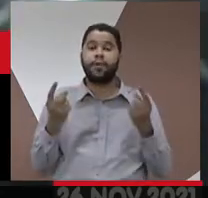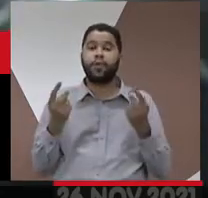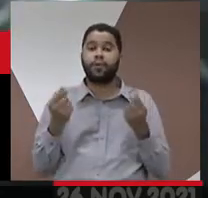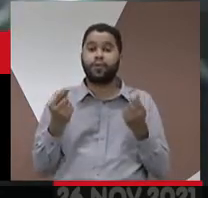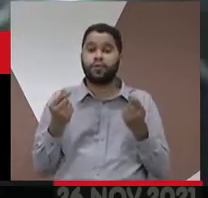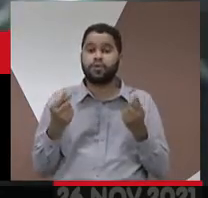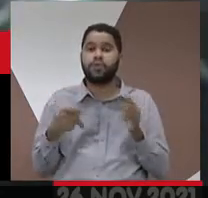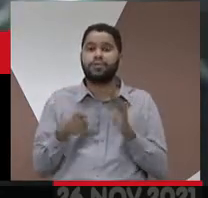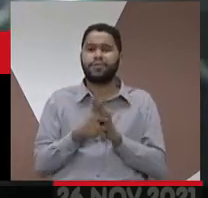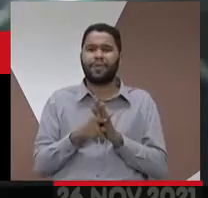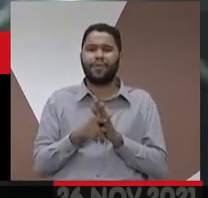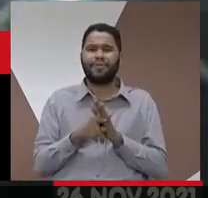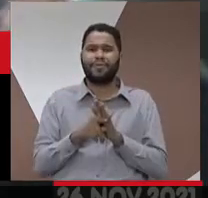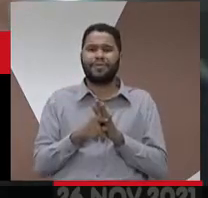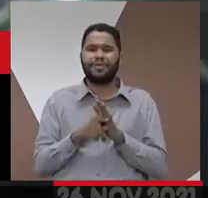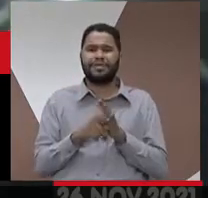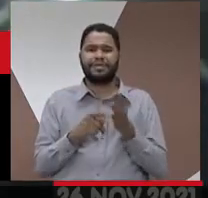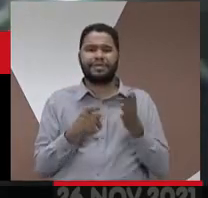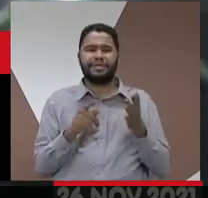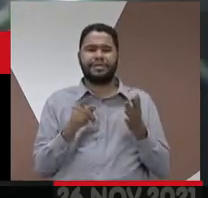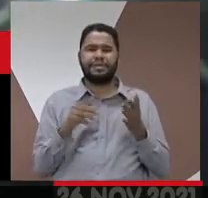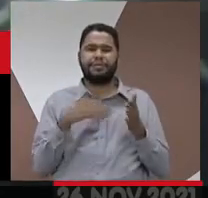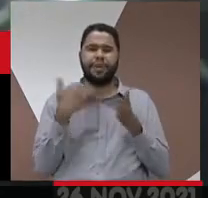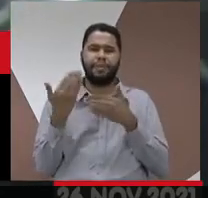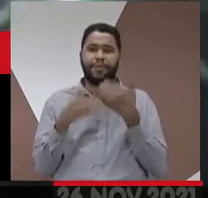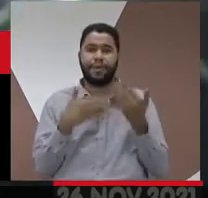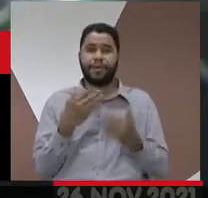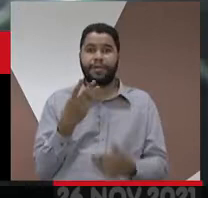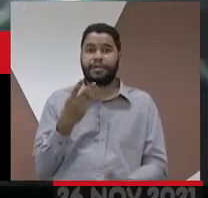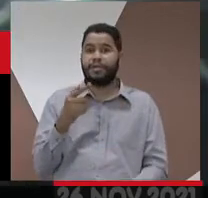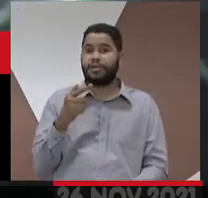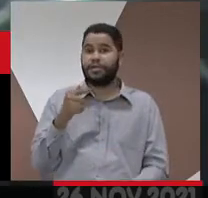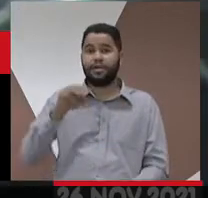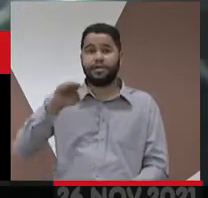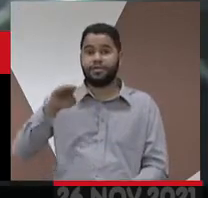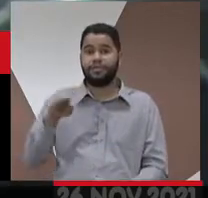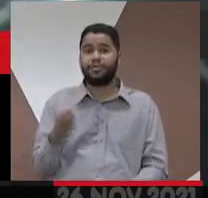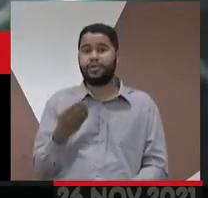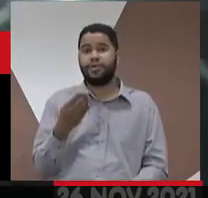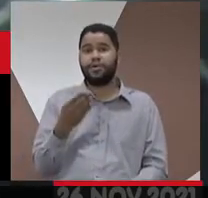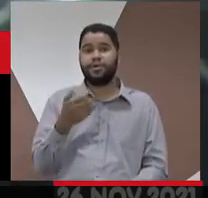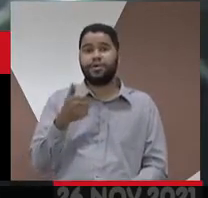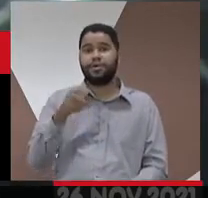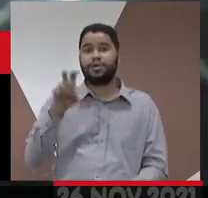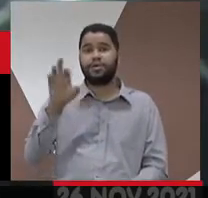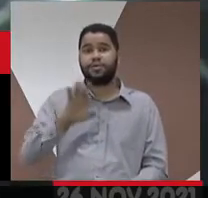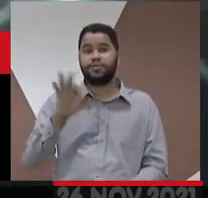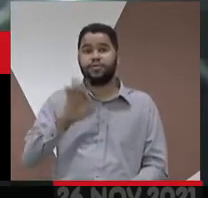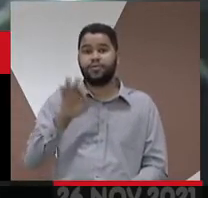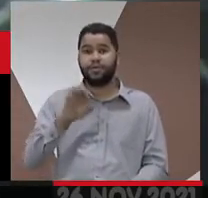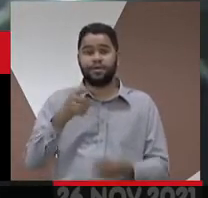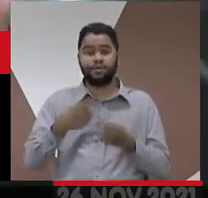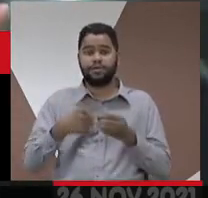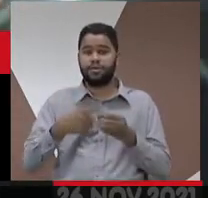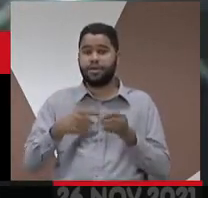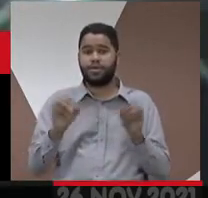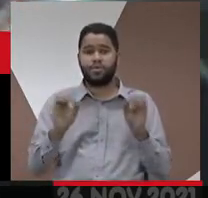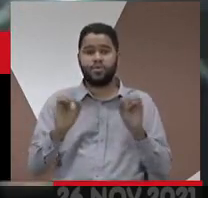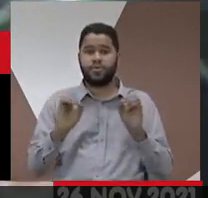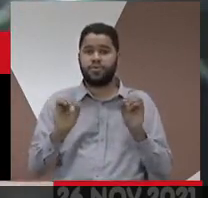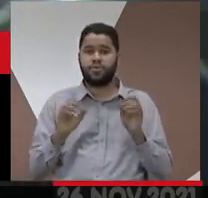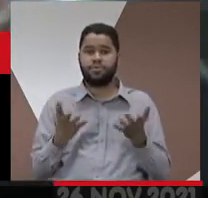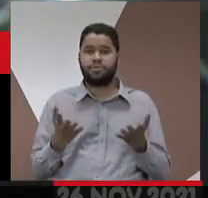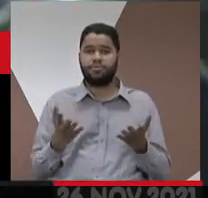foi dessa tragédia, que foi 37 bi, não ficou 15% para o município de Brumadinho. Não vai ficar, né? Que